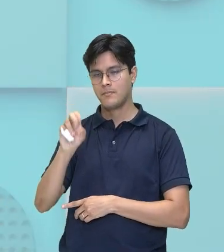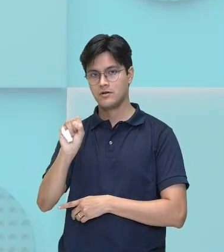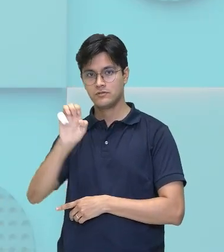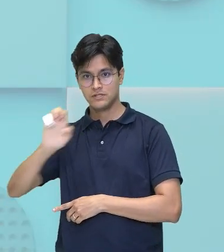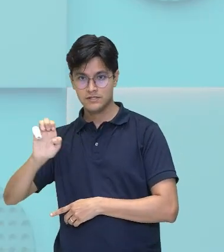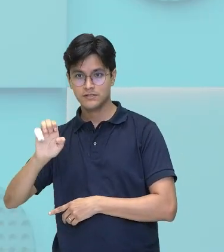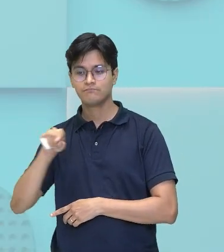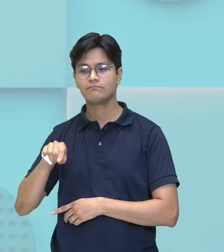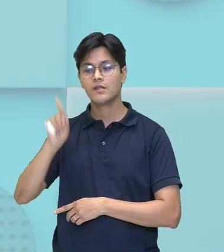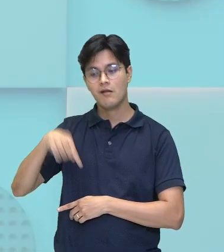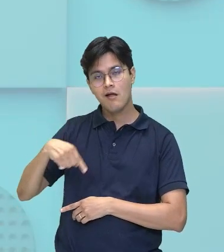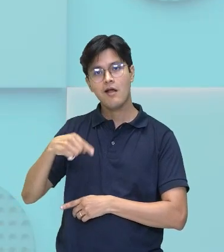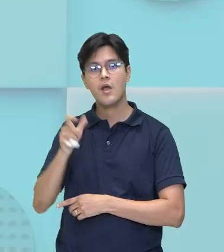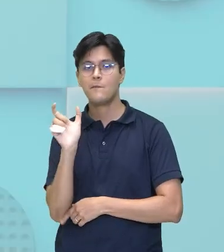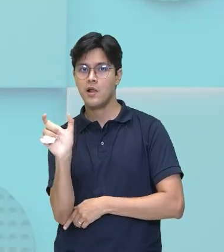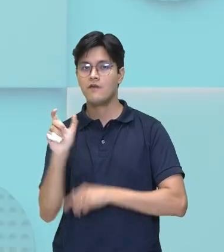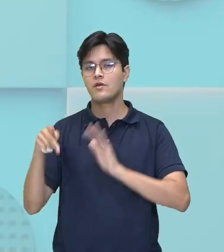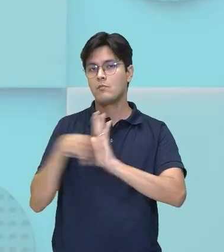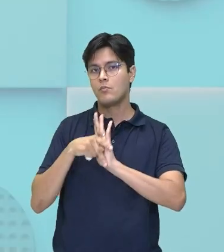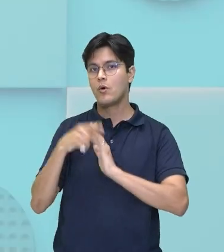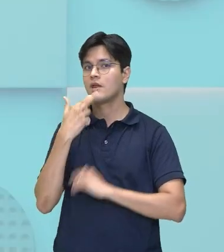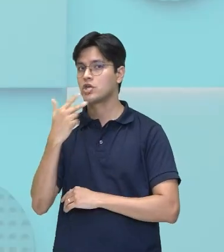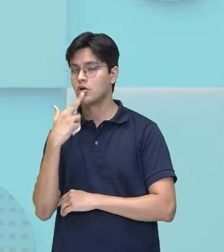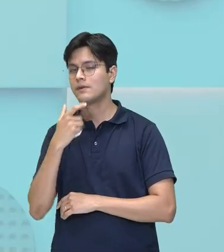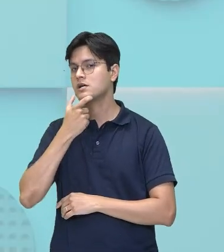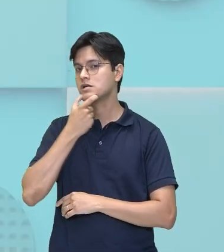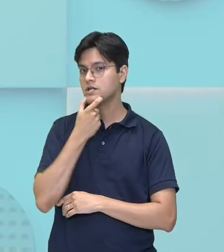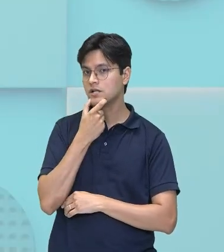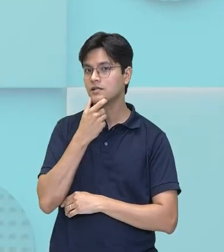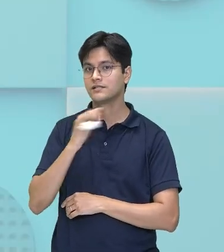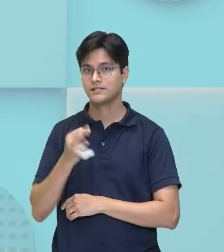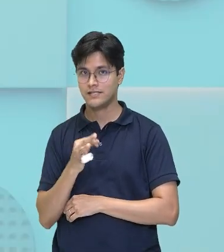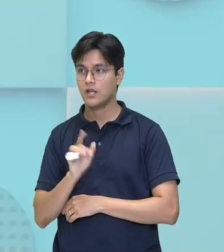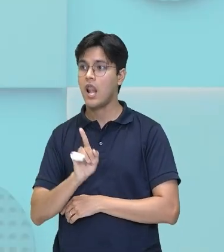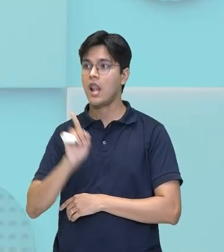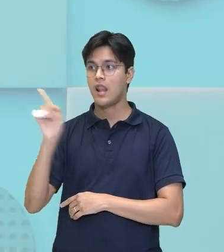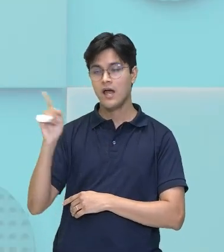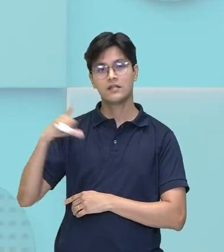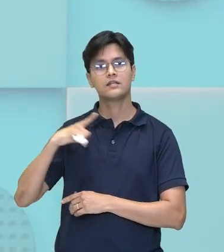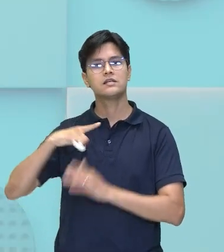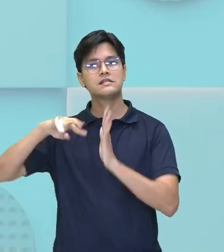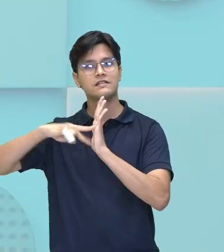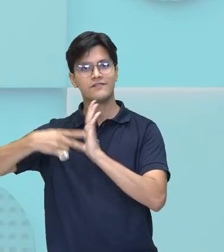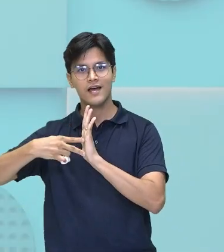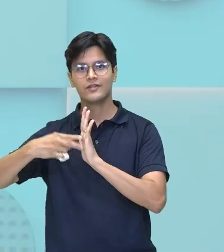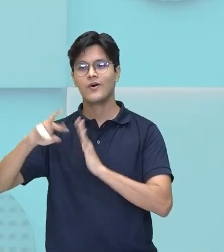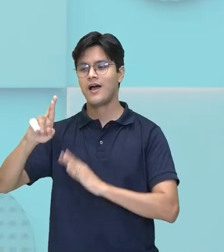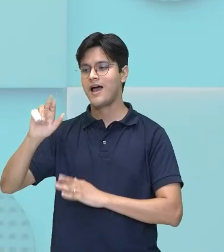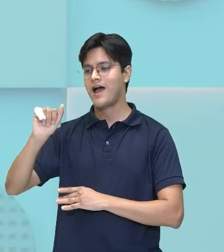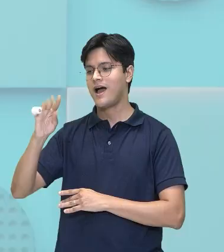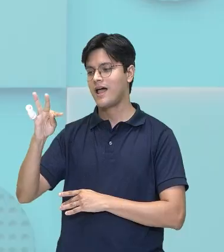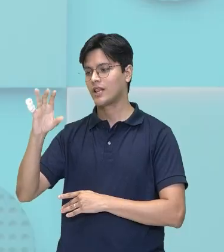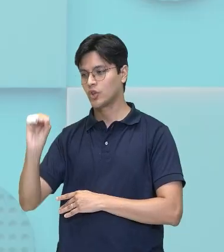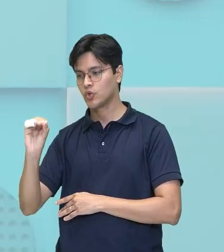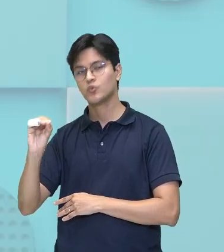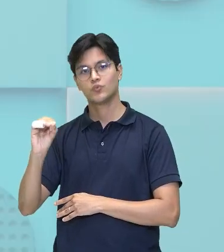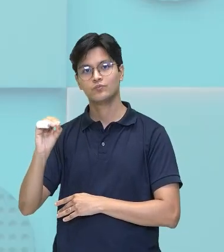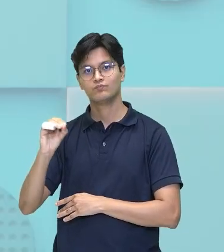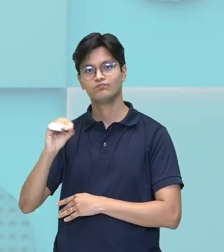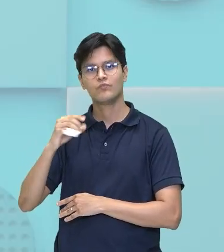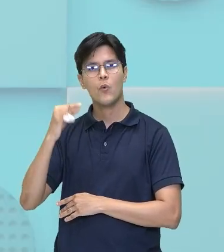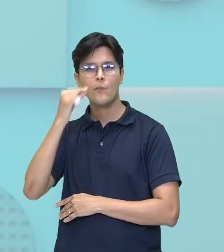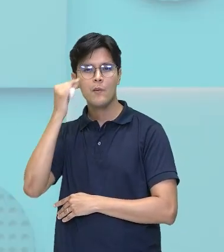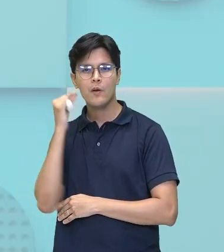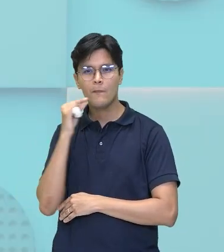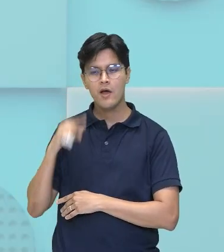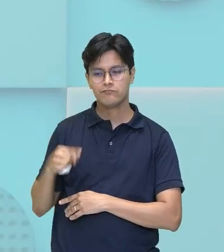inglês, né? Escreve e a gente pronuncia da mesma forma. E lá tem o significado de quê? De rato, certo? A gente é como se fosse um ratinho que a gente